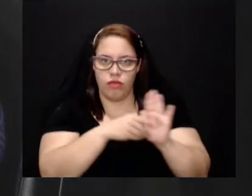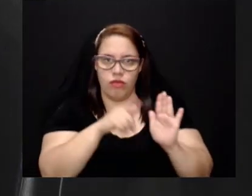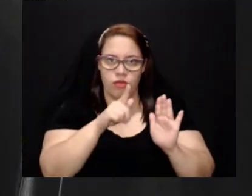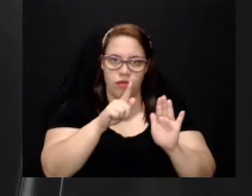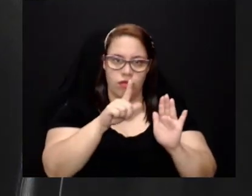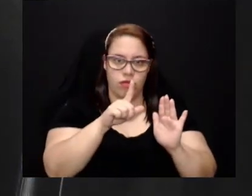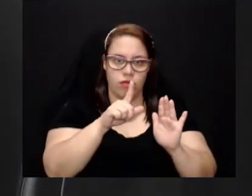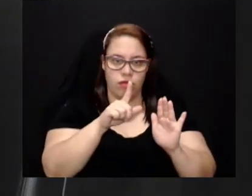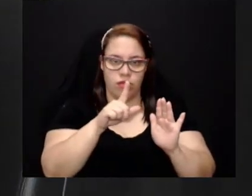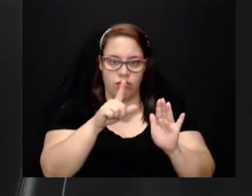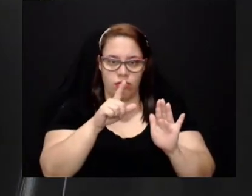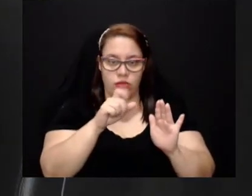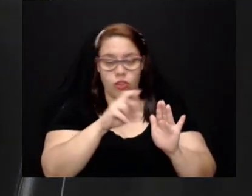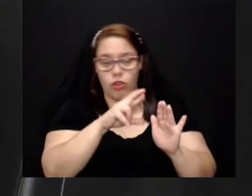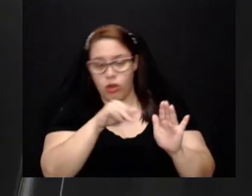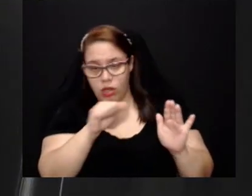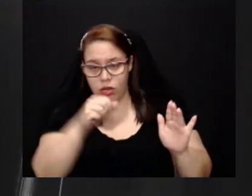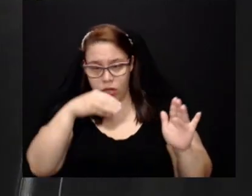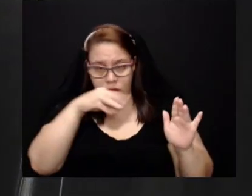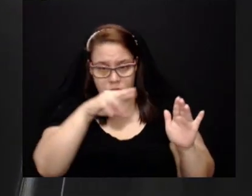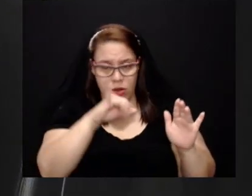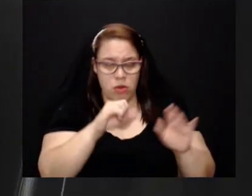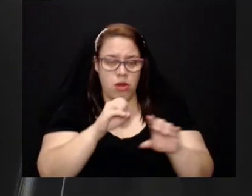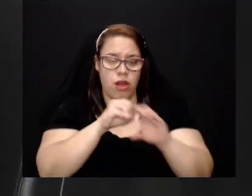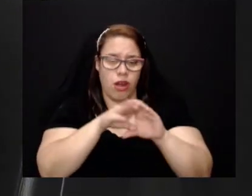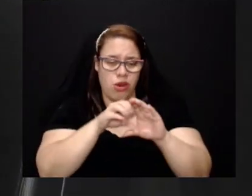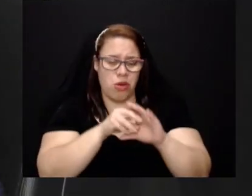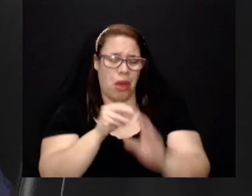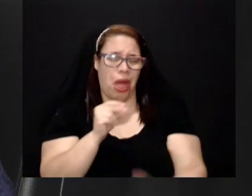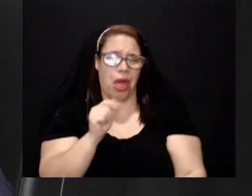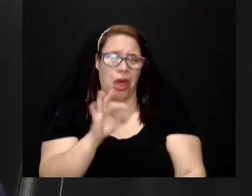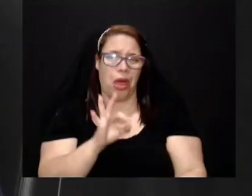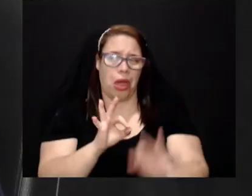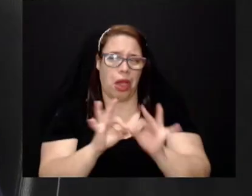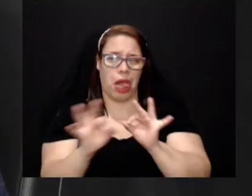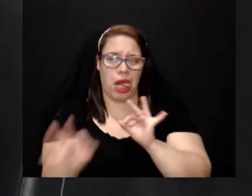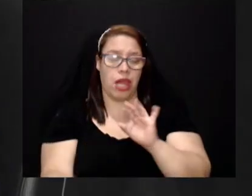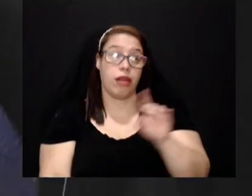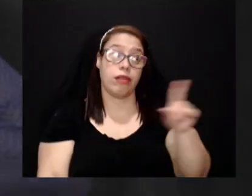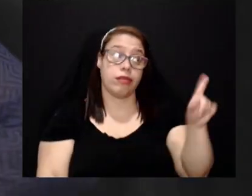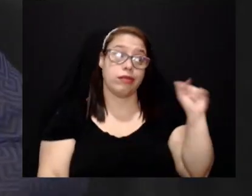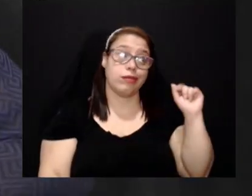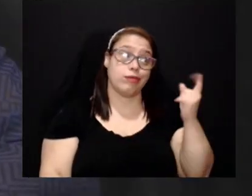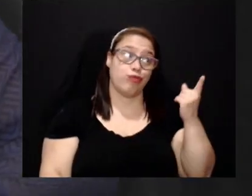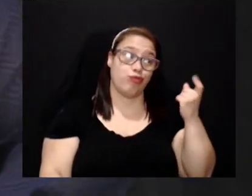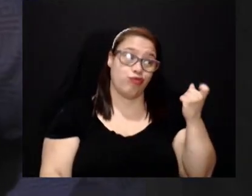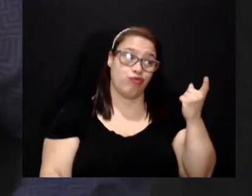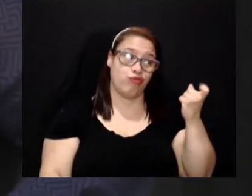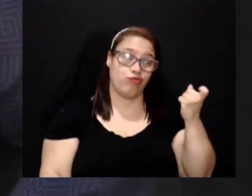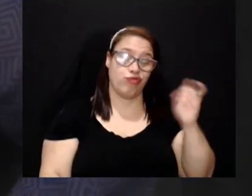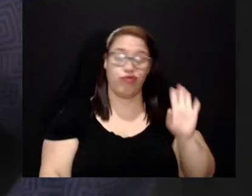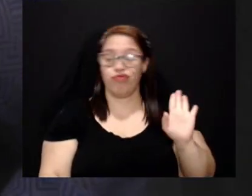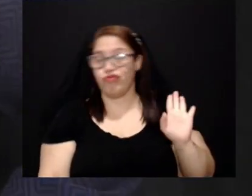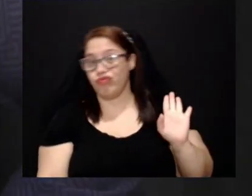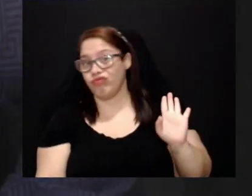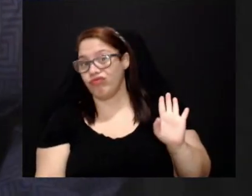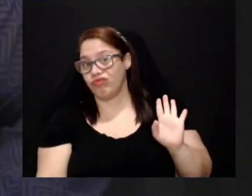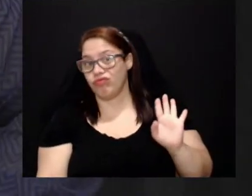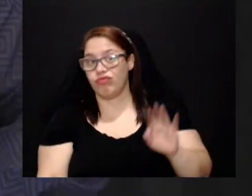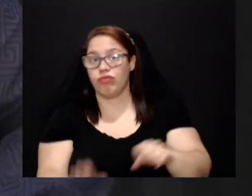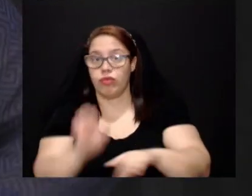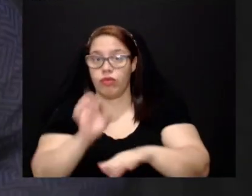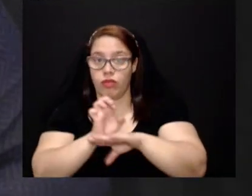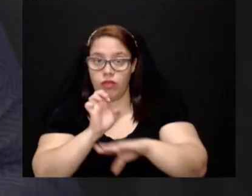coisa assim, tão distante, né? E que era uma exceção. Mas aí eu comecei a fazer um estágio na